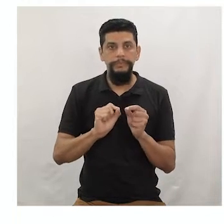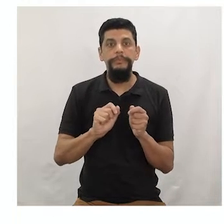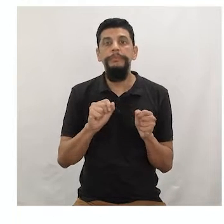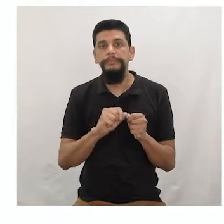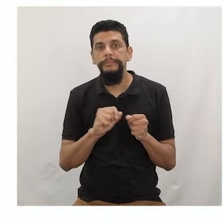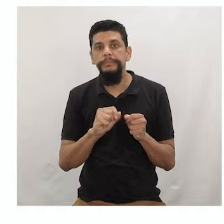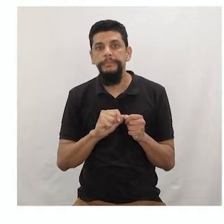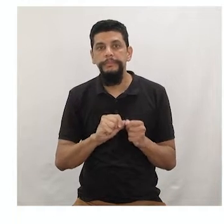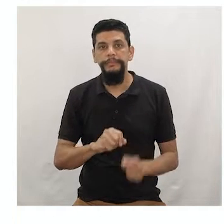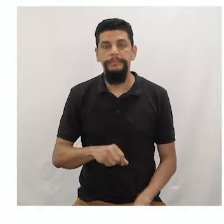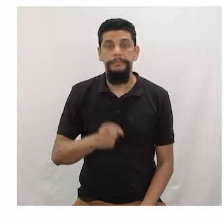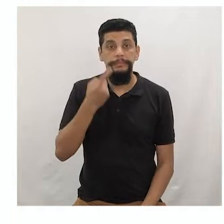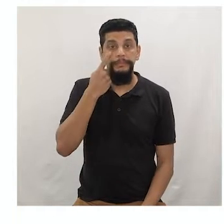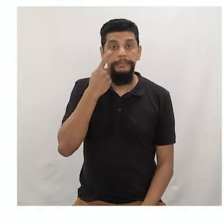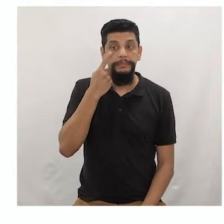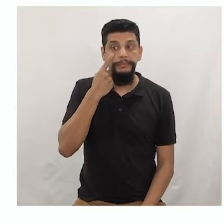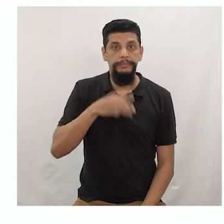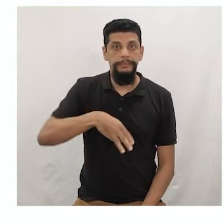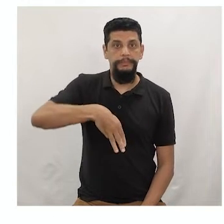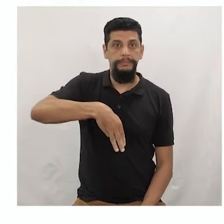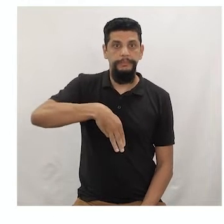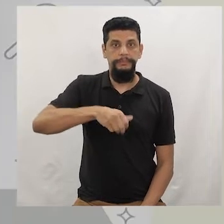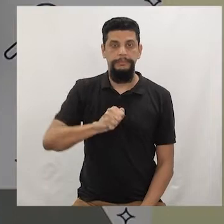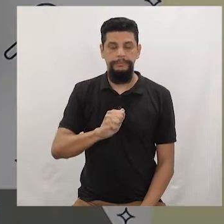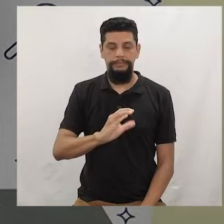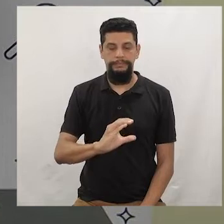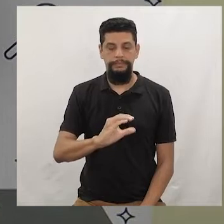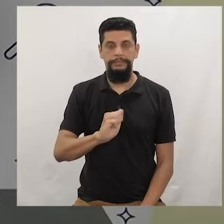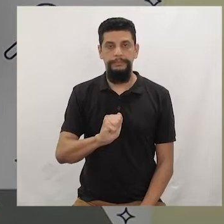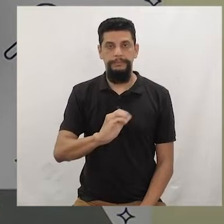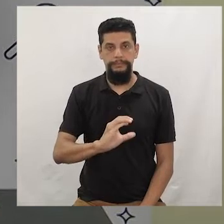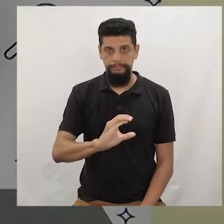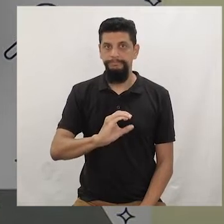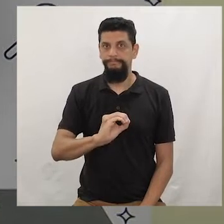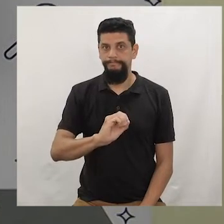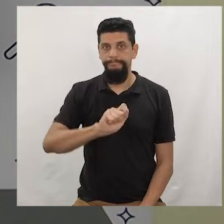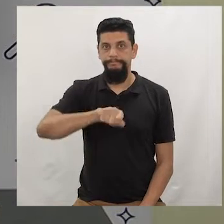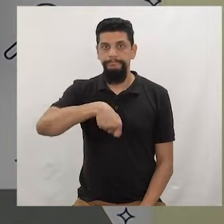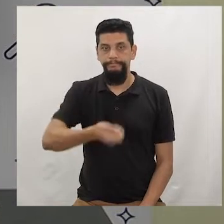O. O que que formou? Olha lá, macaco.